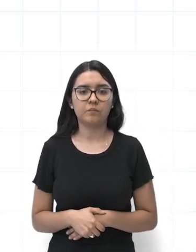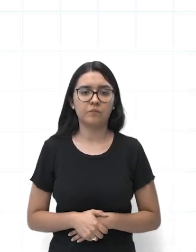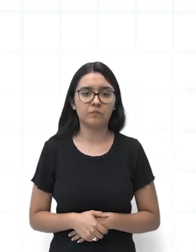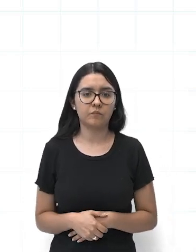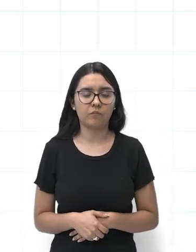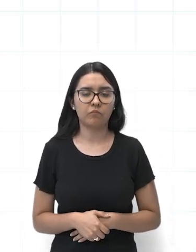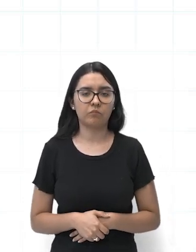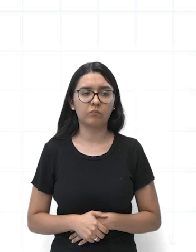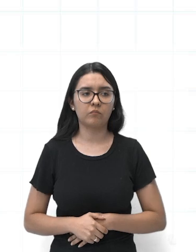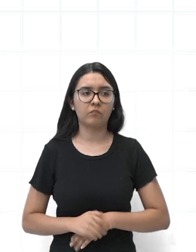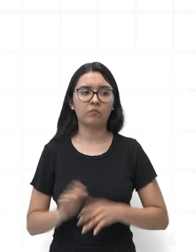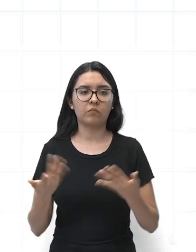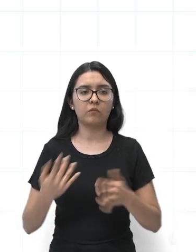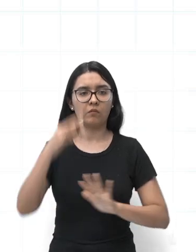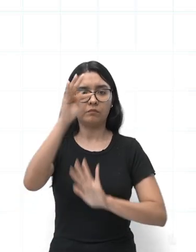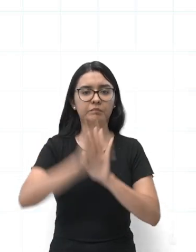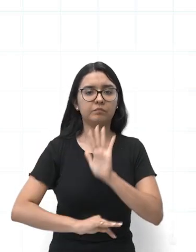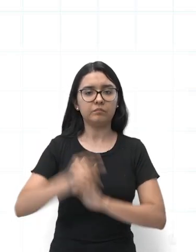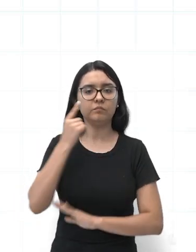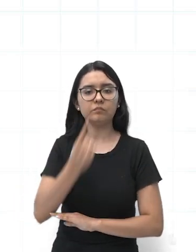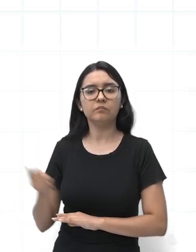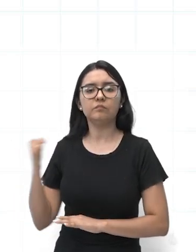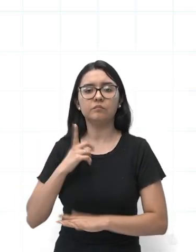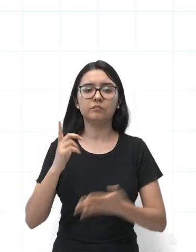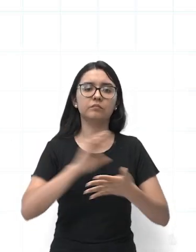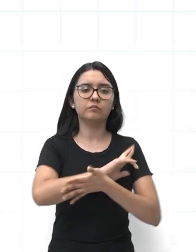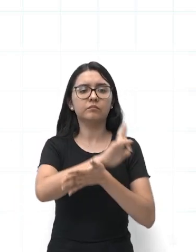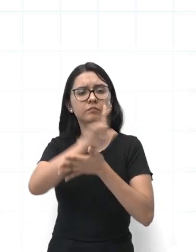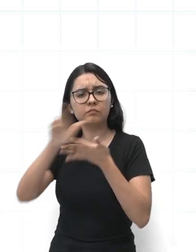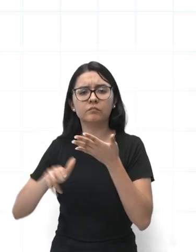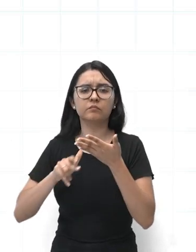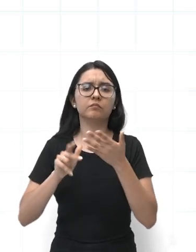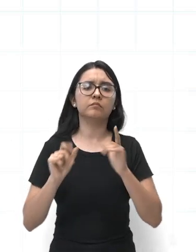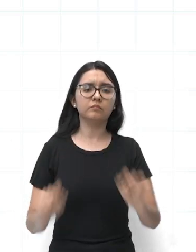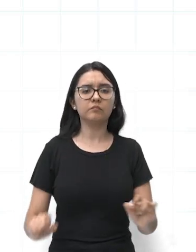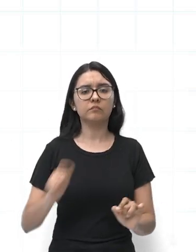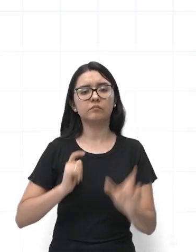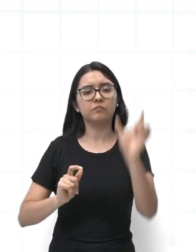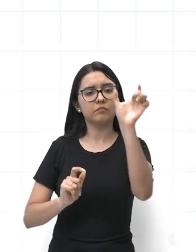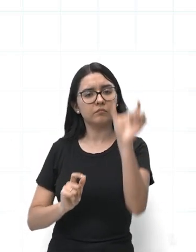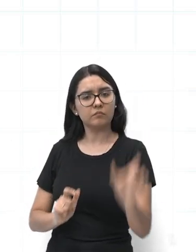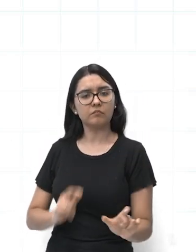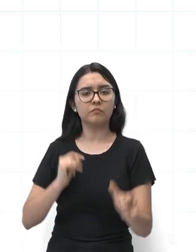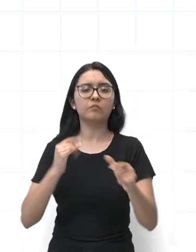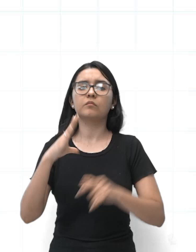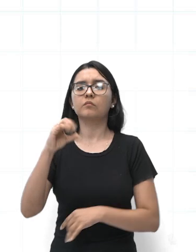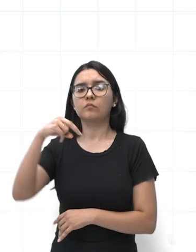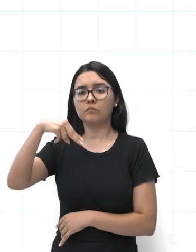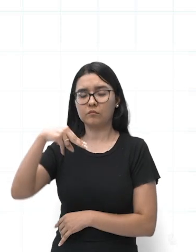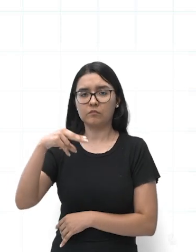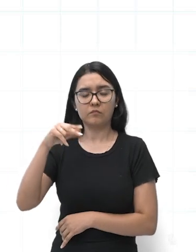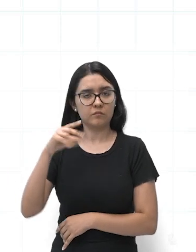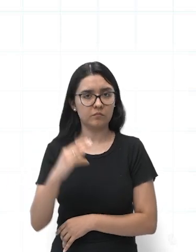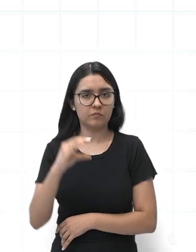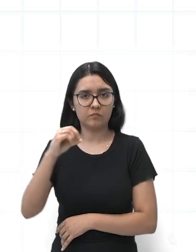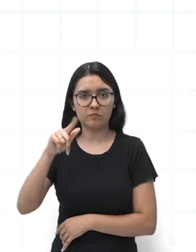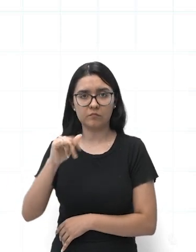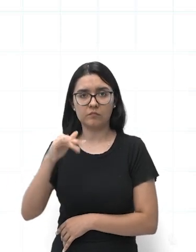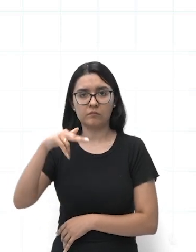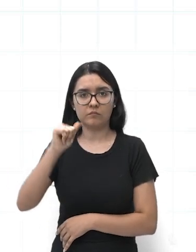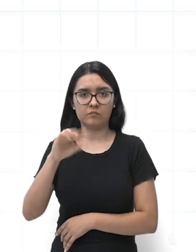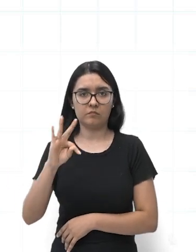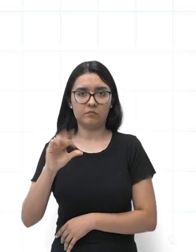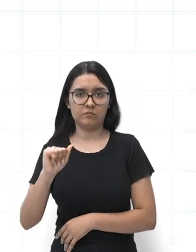E nesse texto eu tenho várias palavras cognatas. O que são palavras cognatas mesmo? São palavras